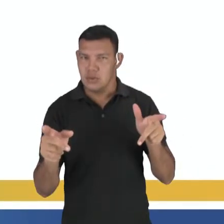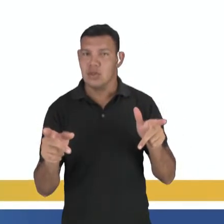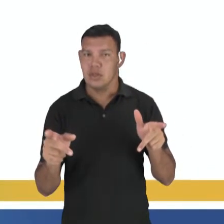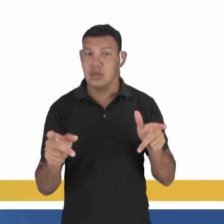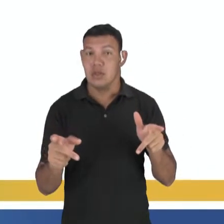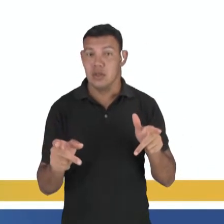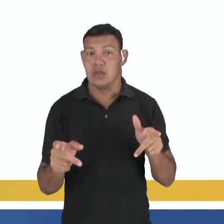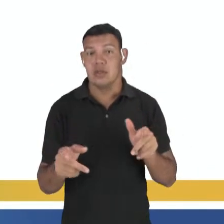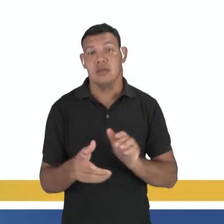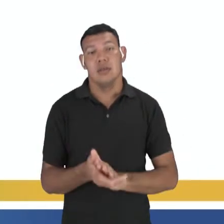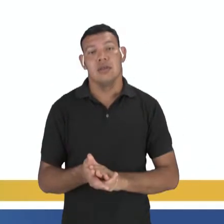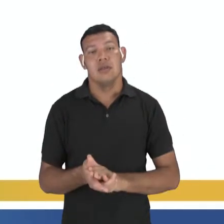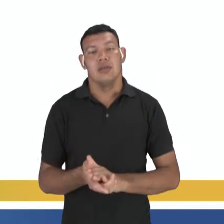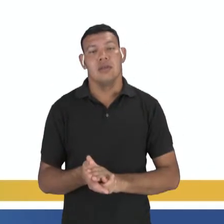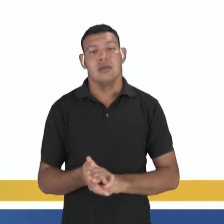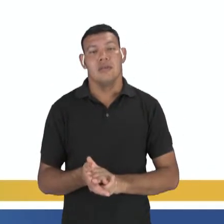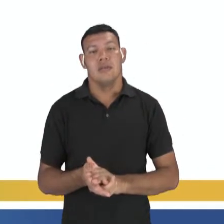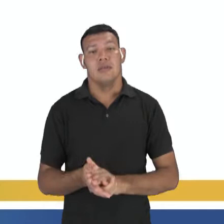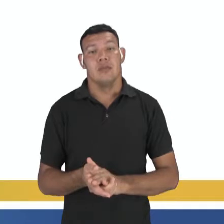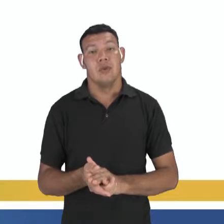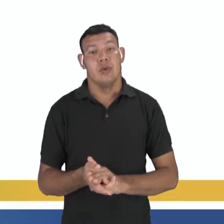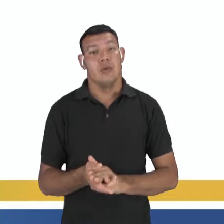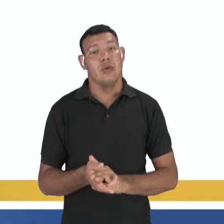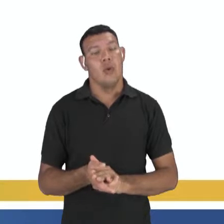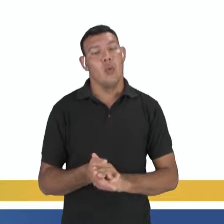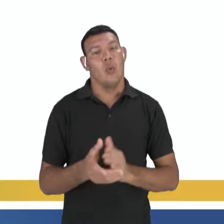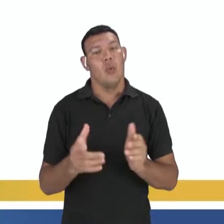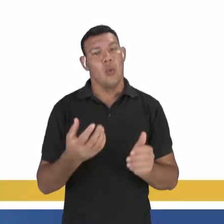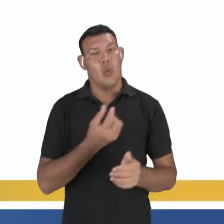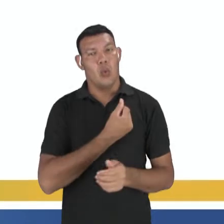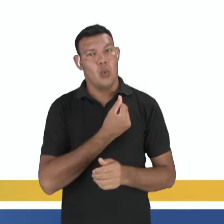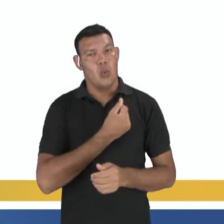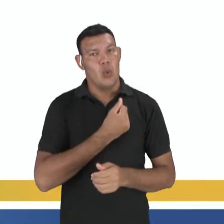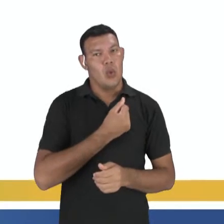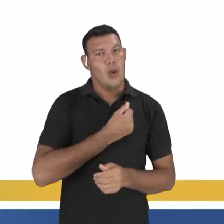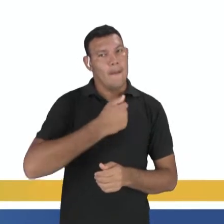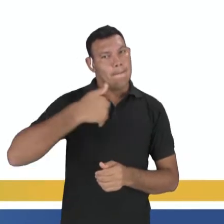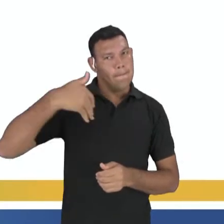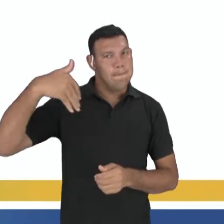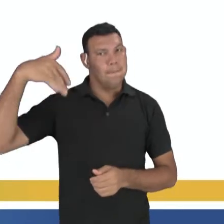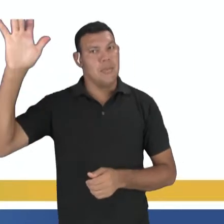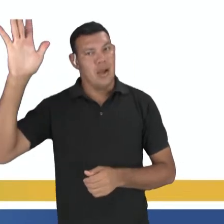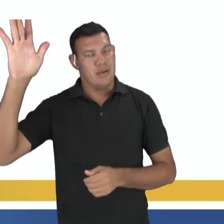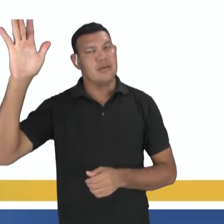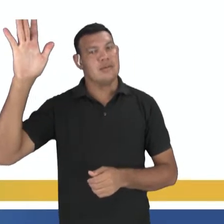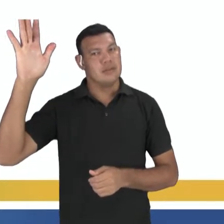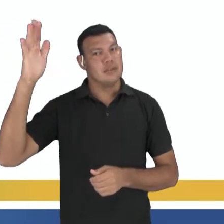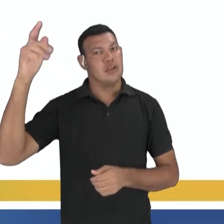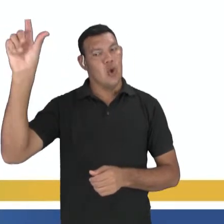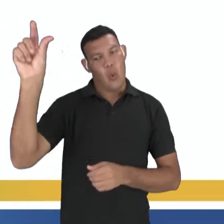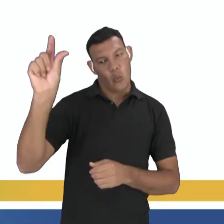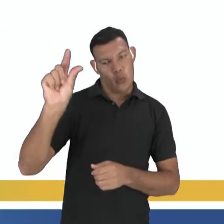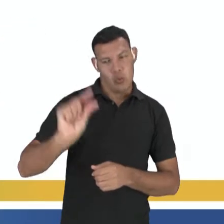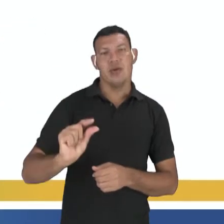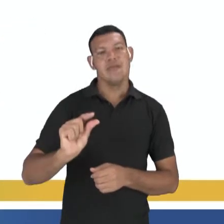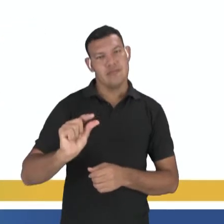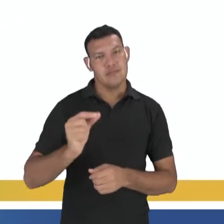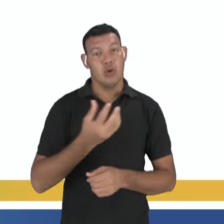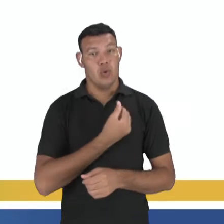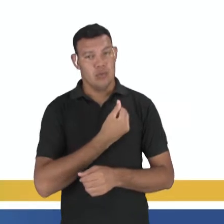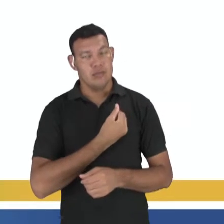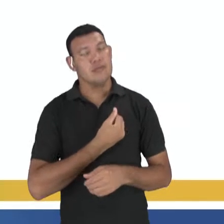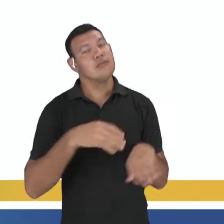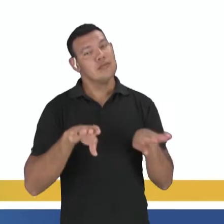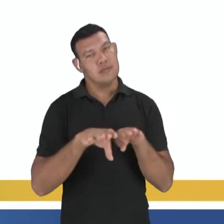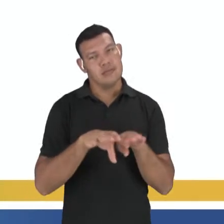A amplitude, gente, é a diferença entre o maior dado, entre o valor numérico maior observado, e o menor valor